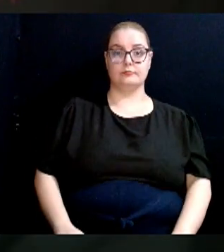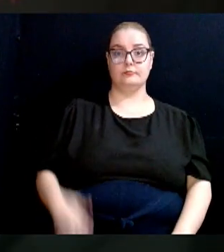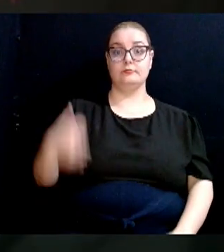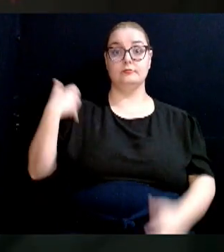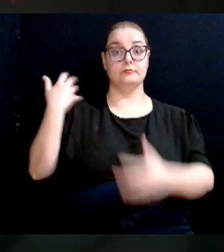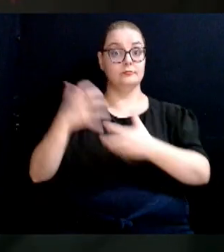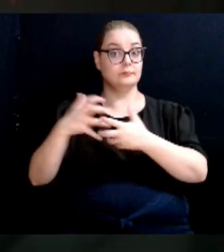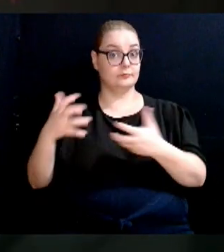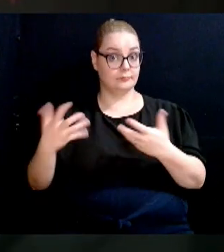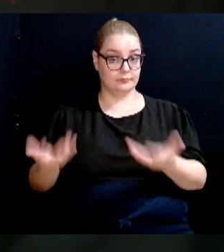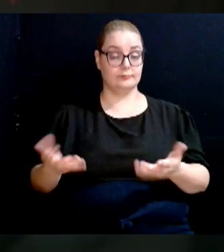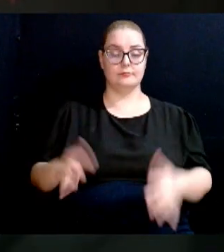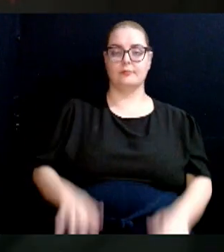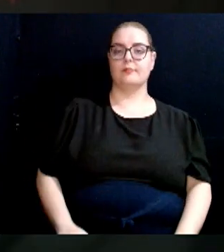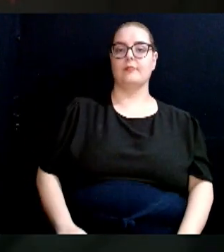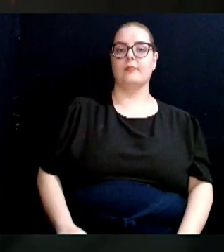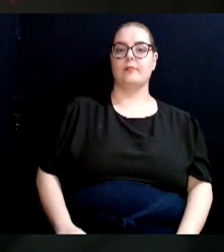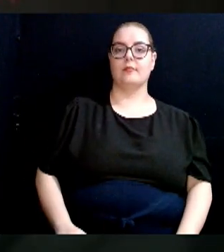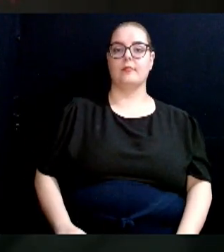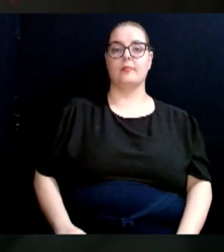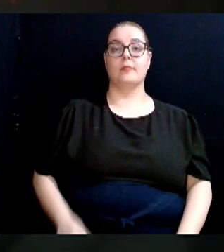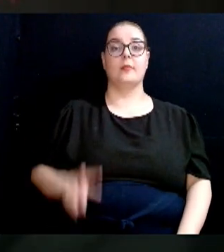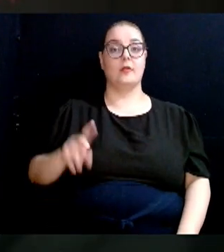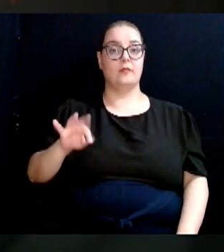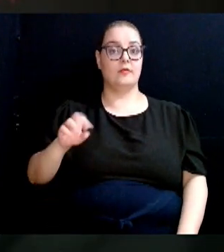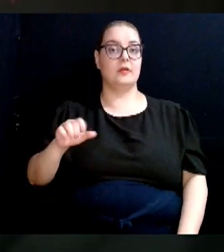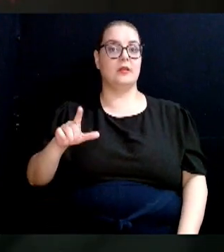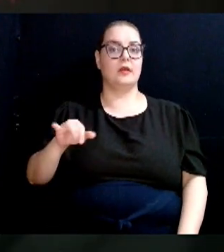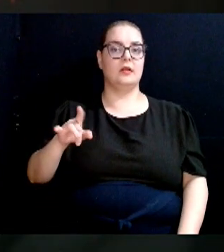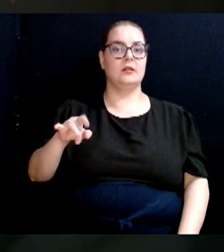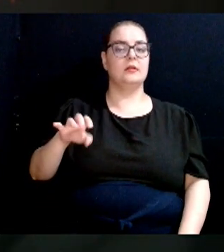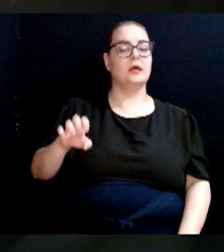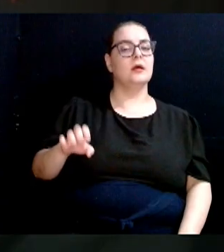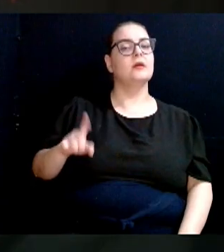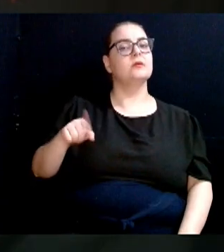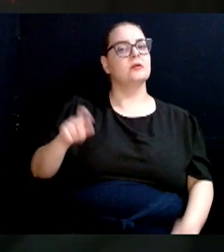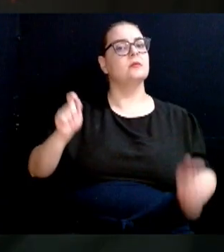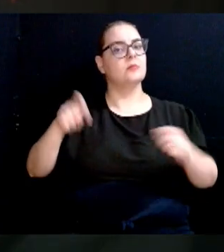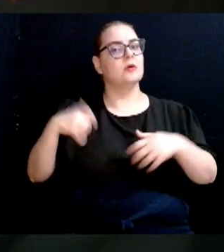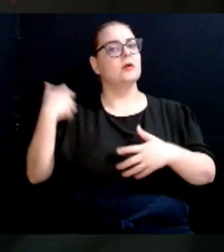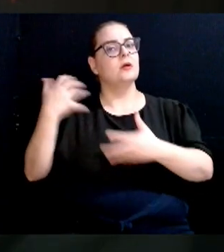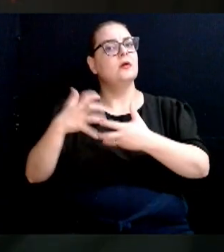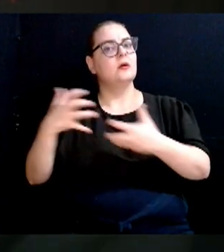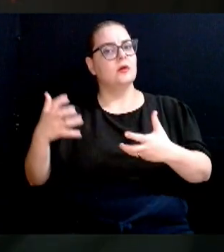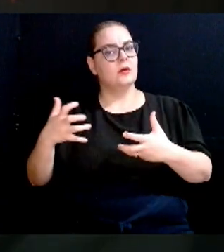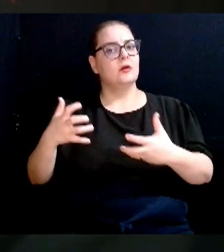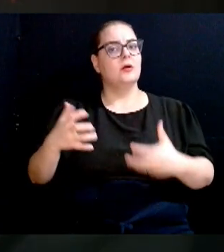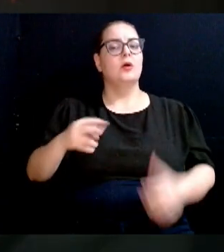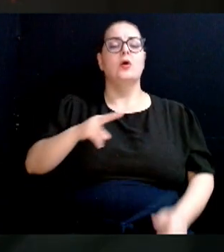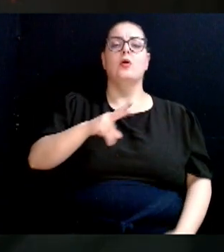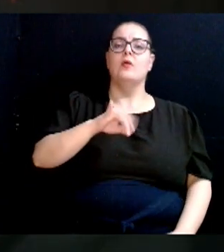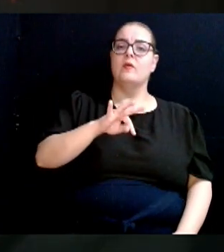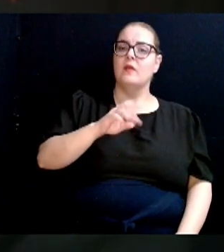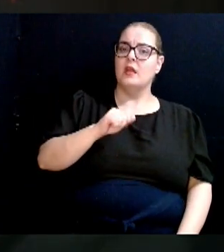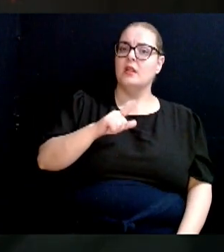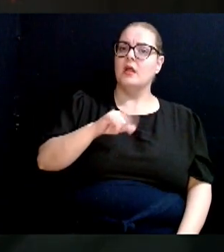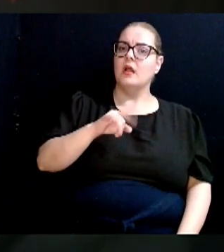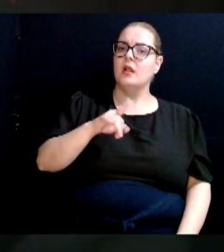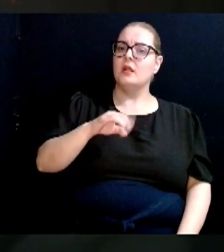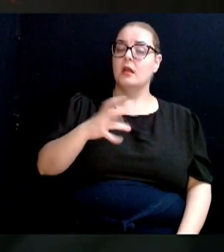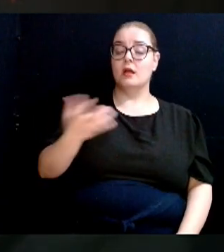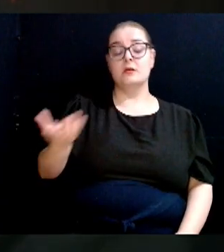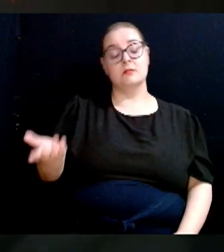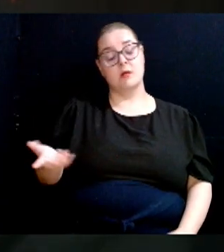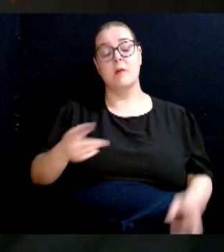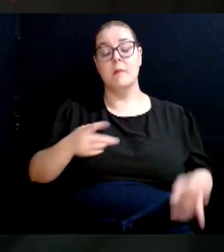envelhecimento, sobre vitalidade. Será que é possível envelhecer com vitalidade? Bom, a gente percebeu que